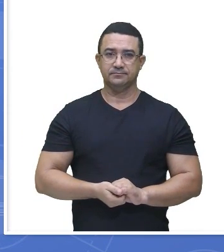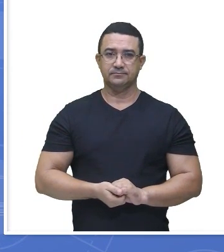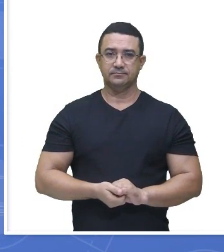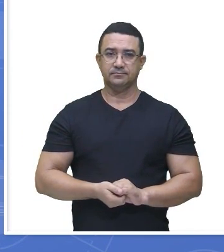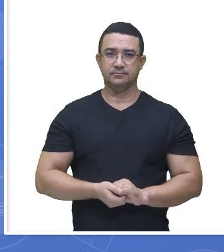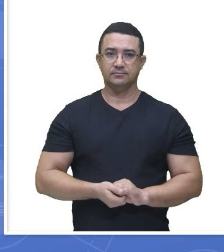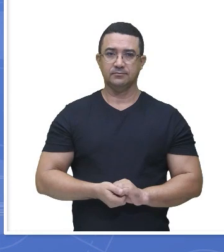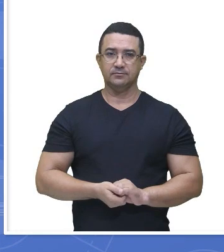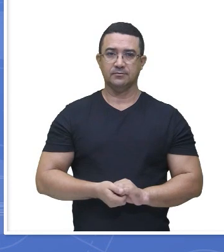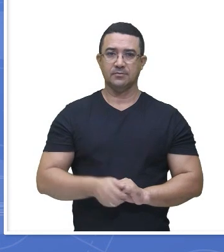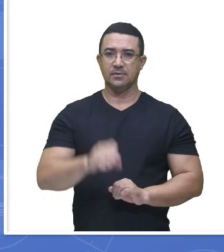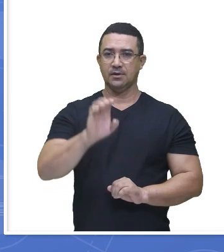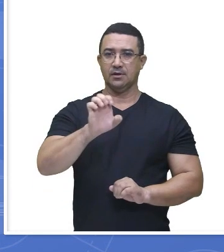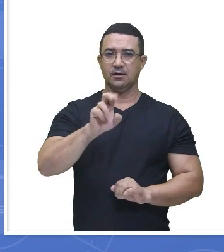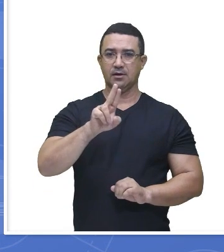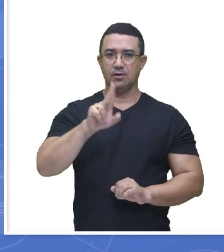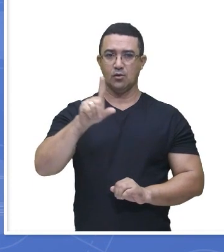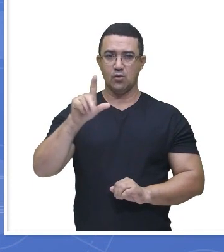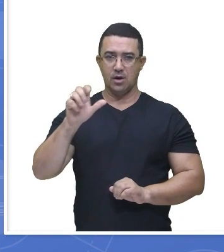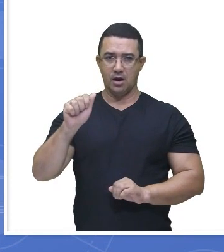mais?